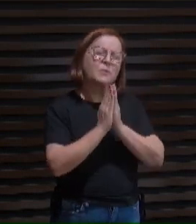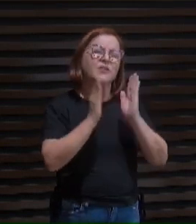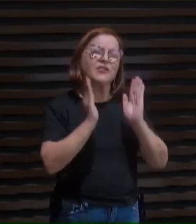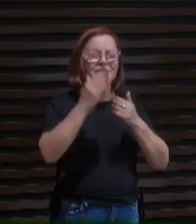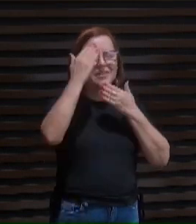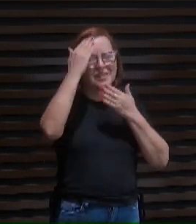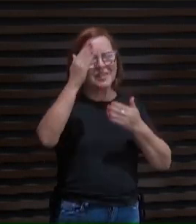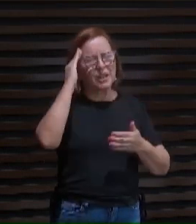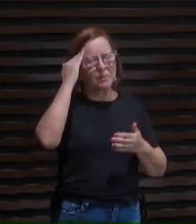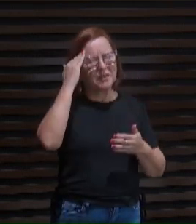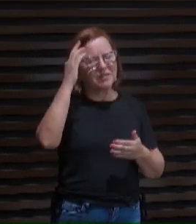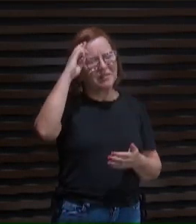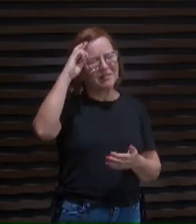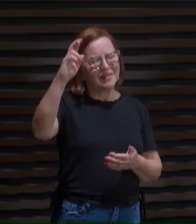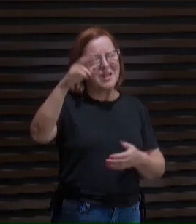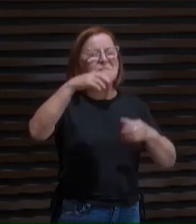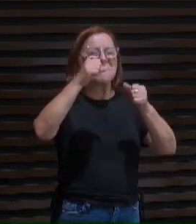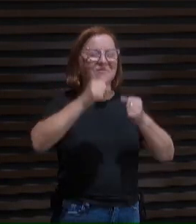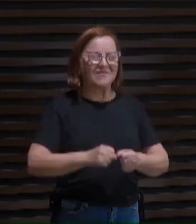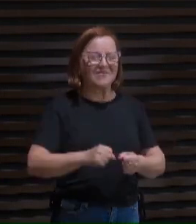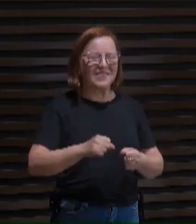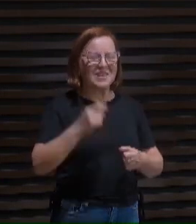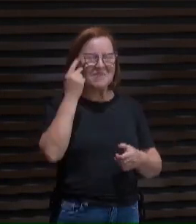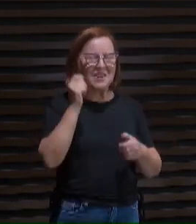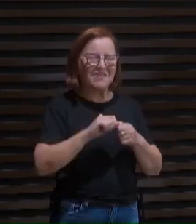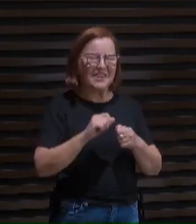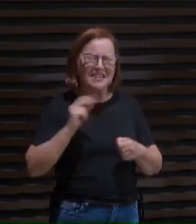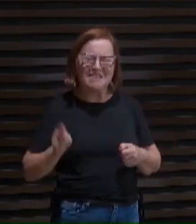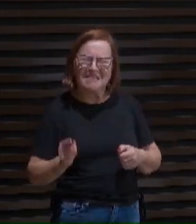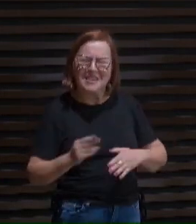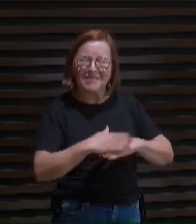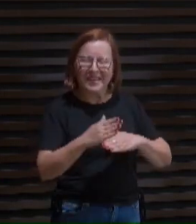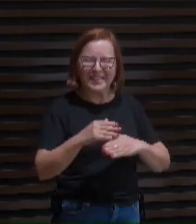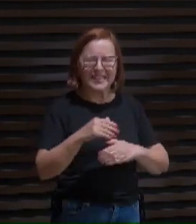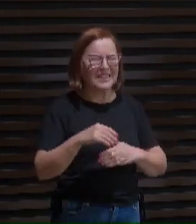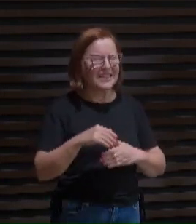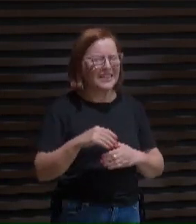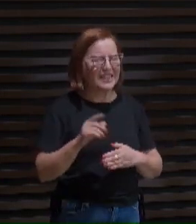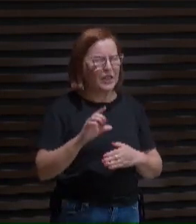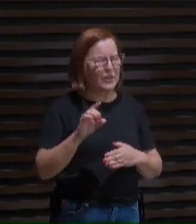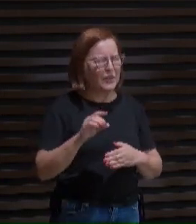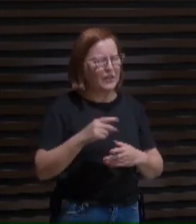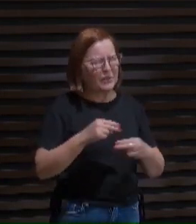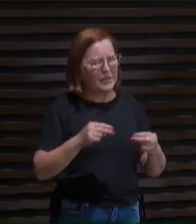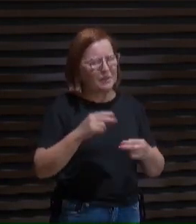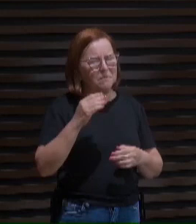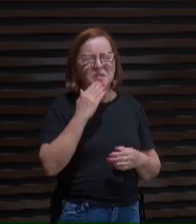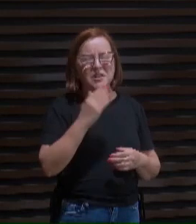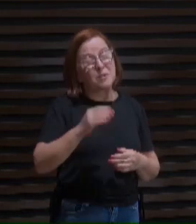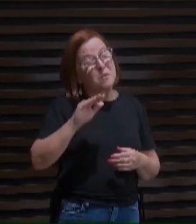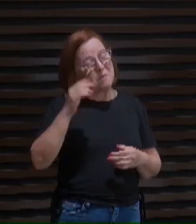agradecemos, sabendo que o Senhor é poderoso para fazer infinitamente mais, além daquilo que pedimos ou pensamos, segundo o teu